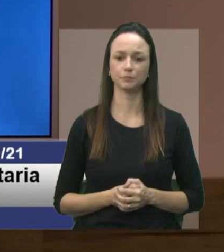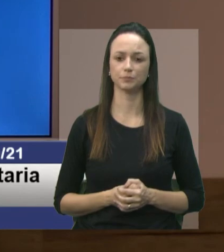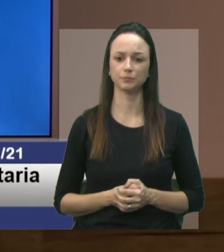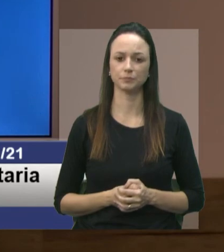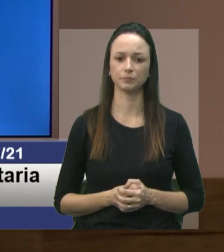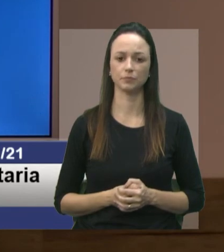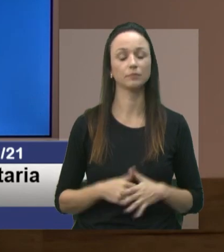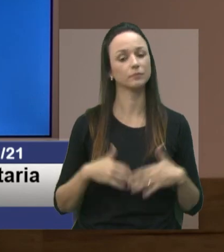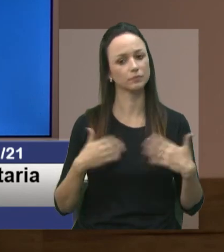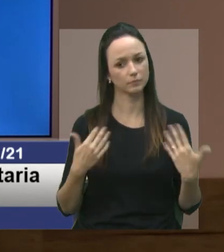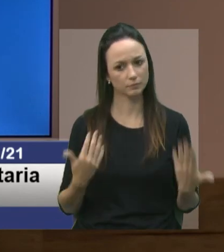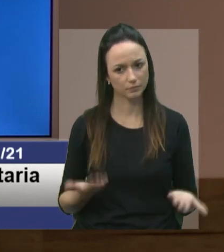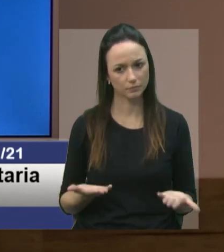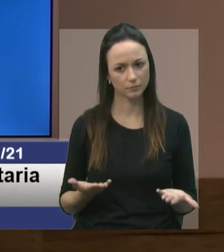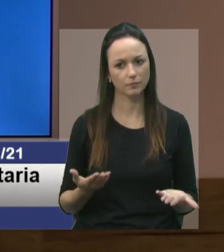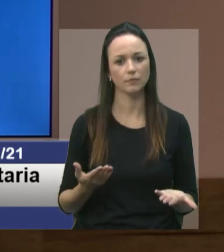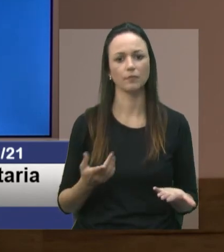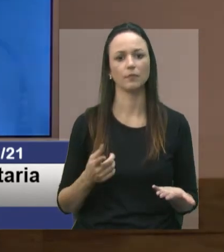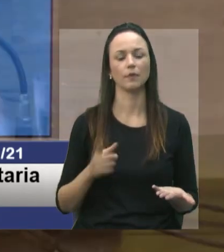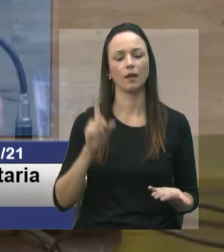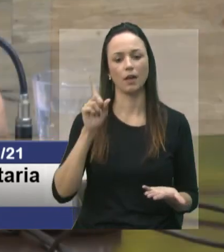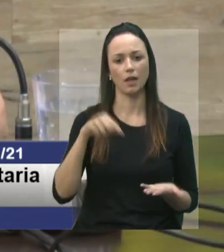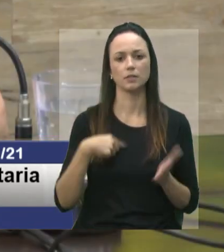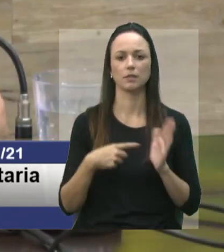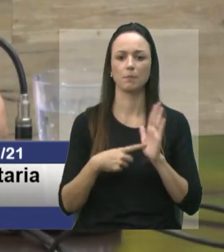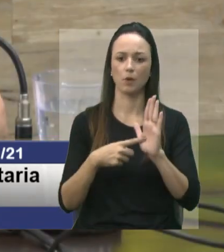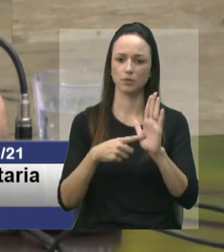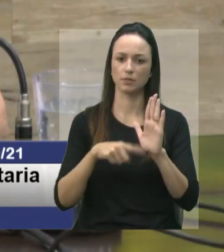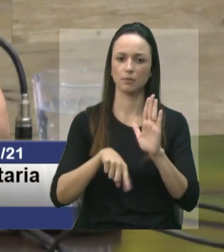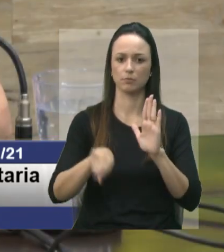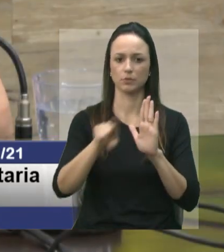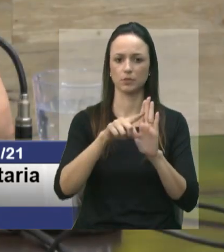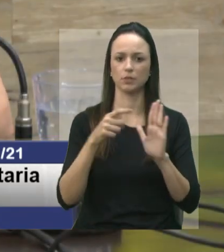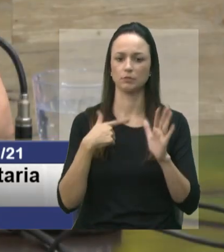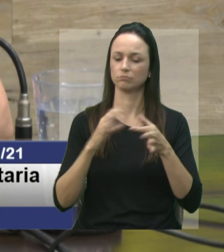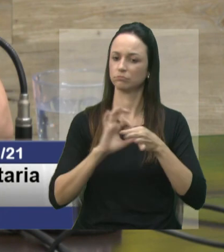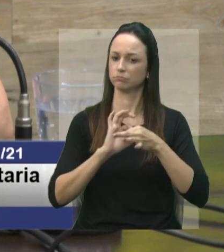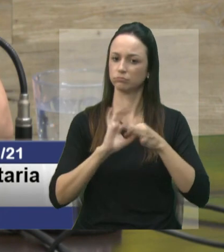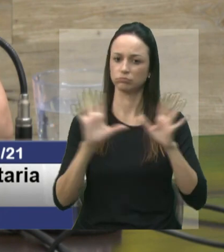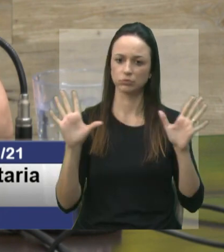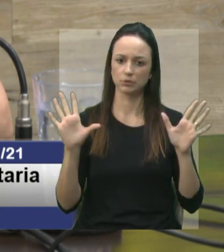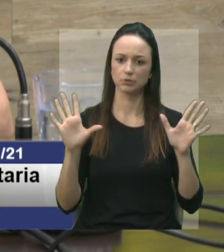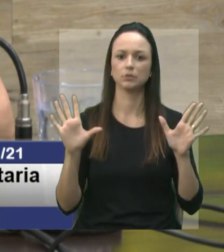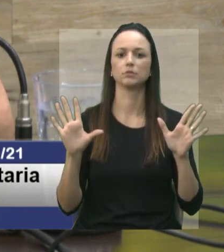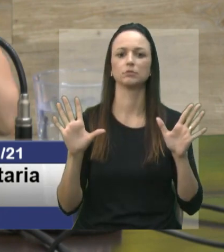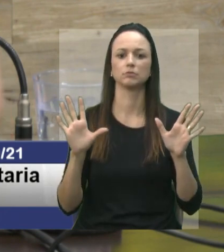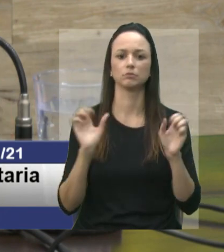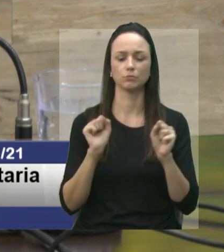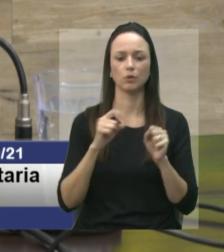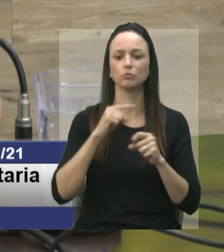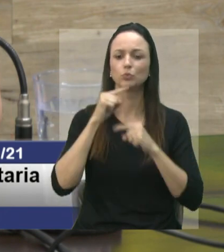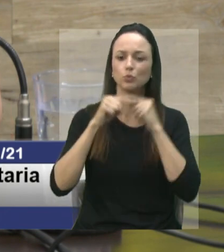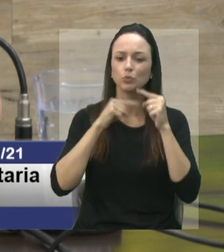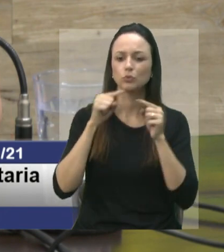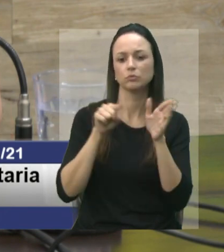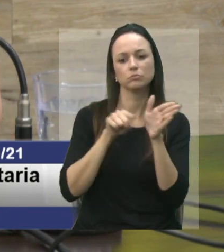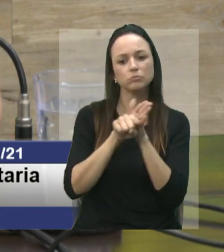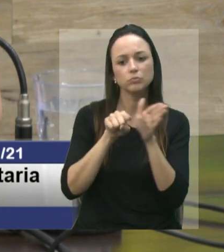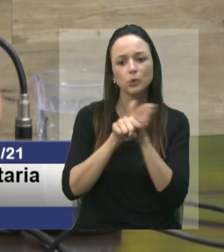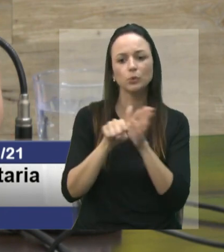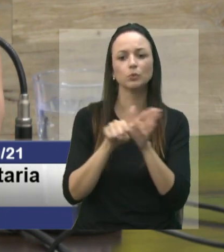Então, é isso que eu tenho para mostrar para vocês. Fico à disposição também para dúvidas e